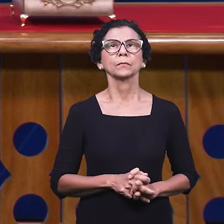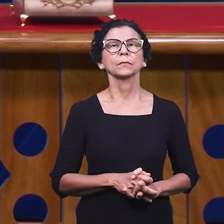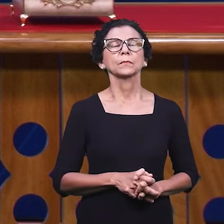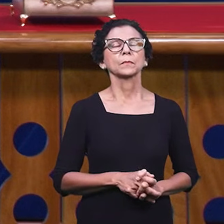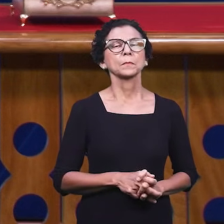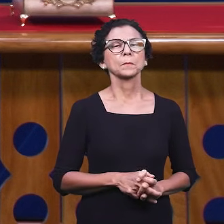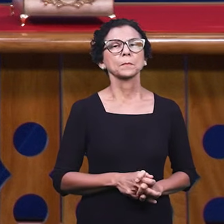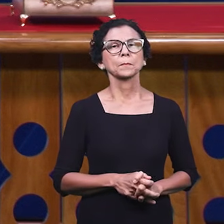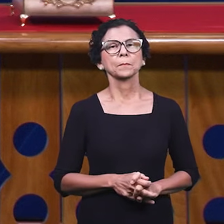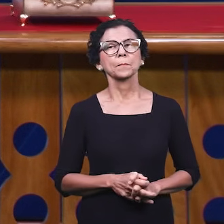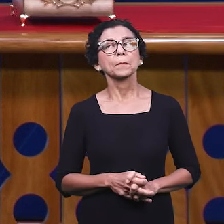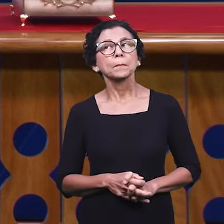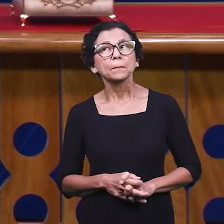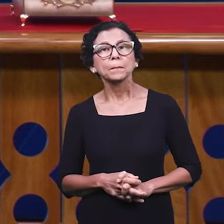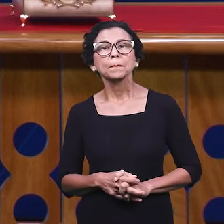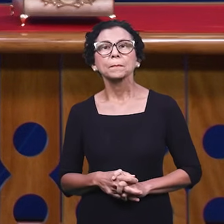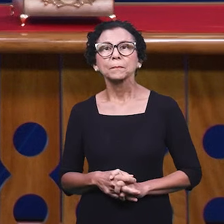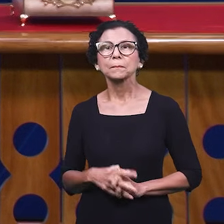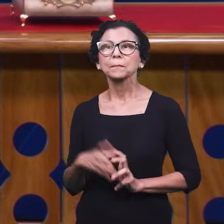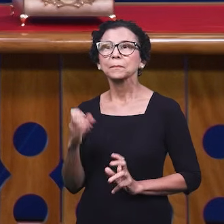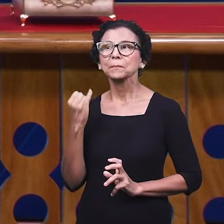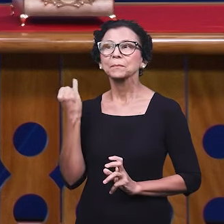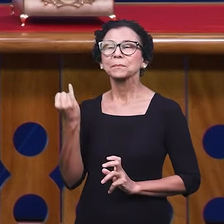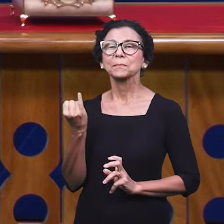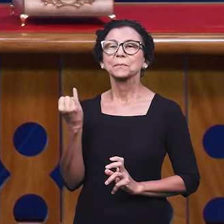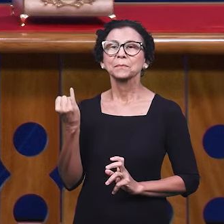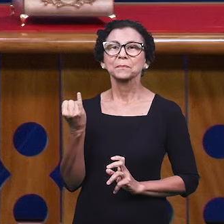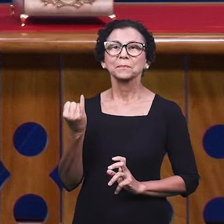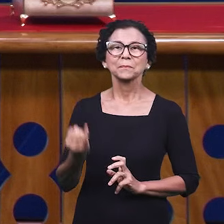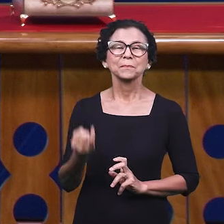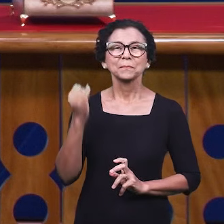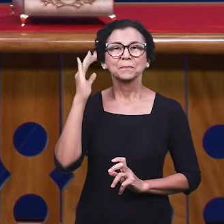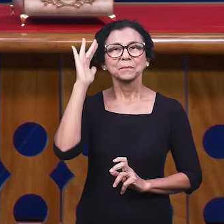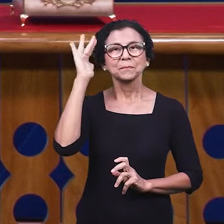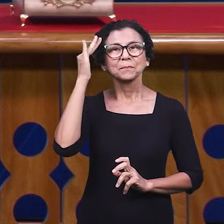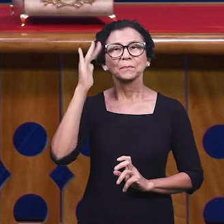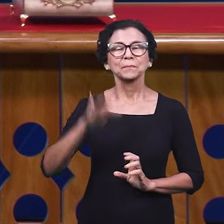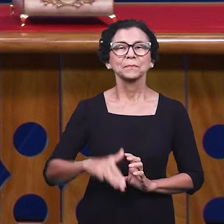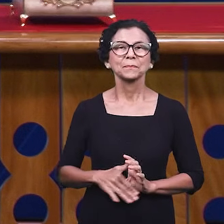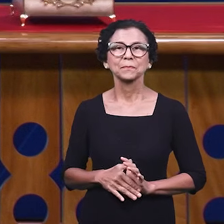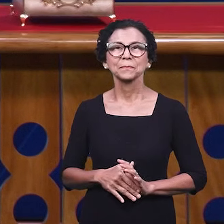servos de Deus, entendermos essa poderosa arma que está à nossa